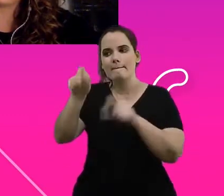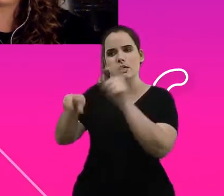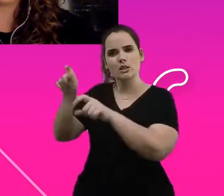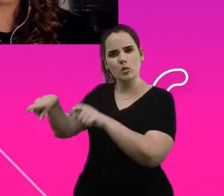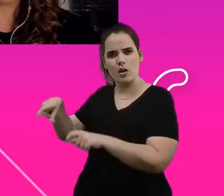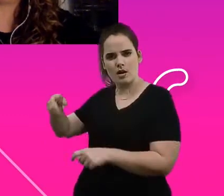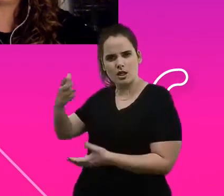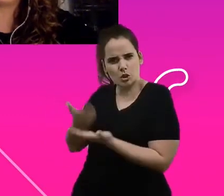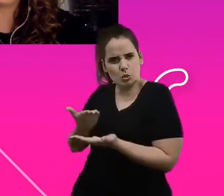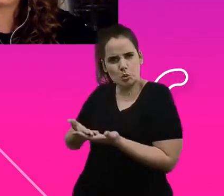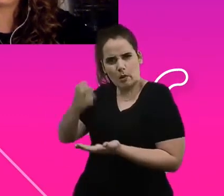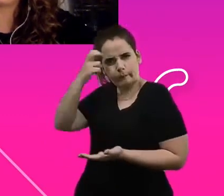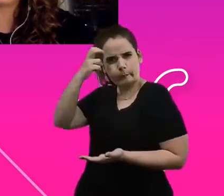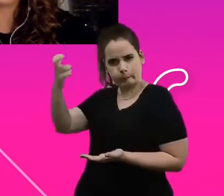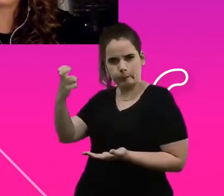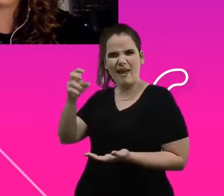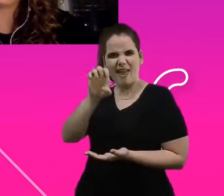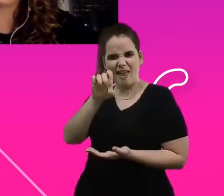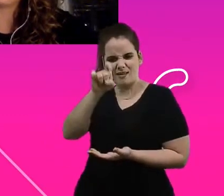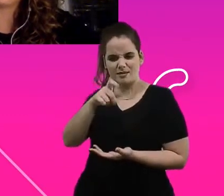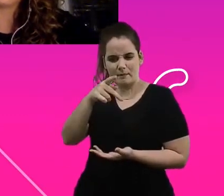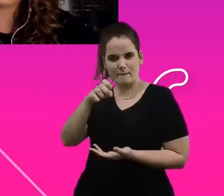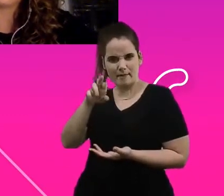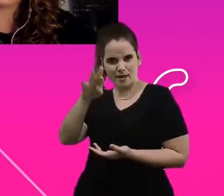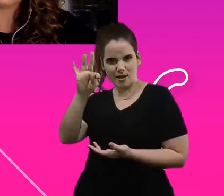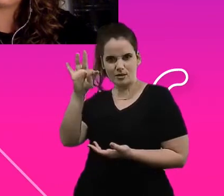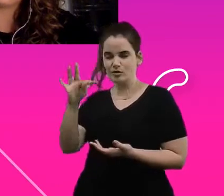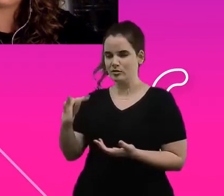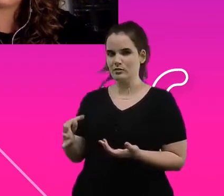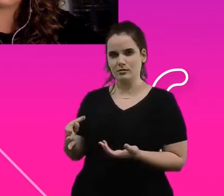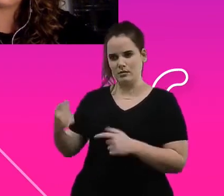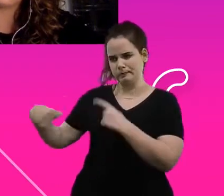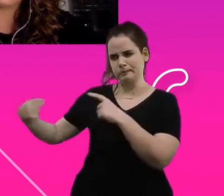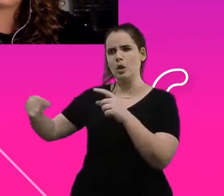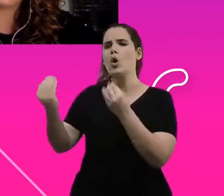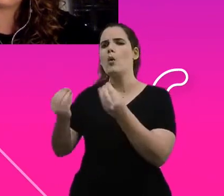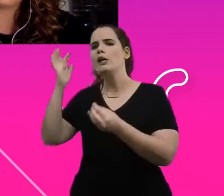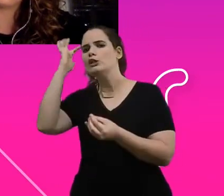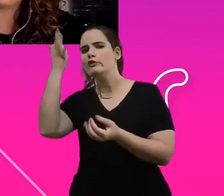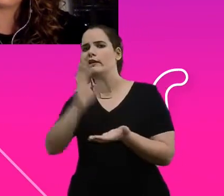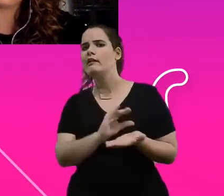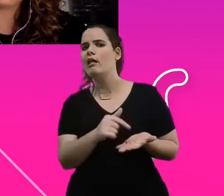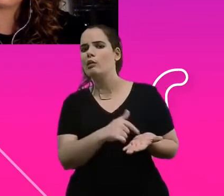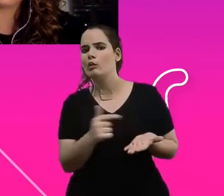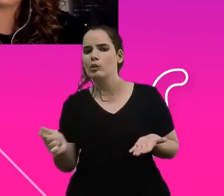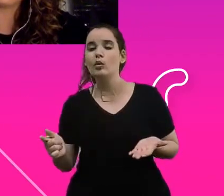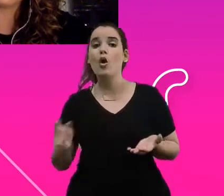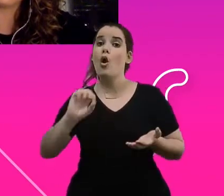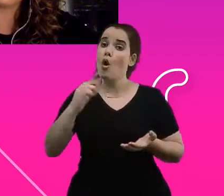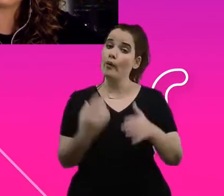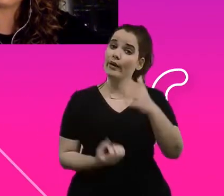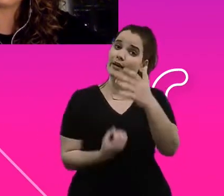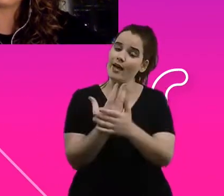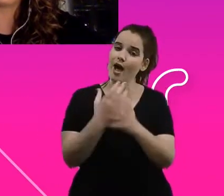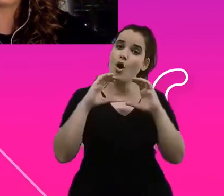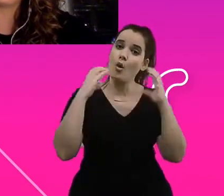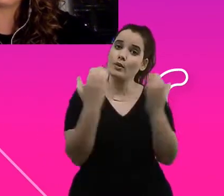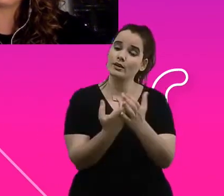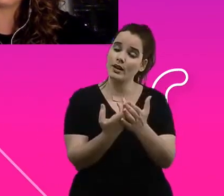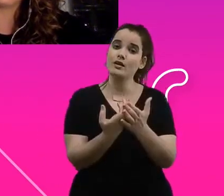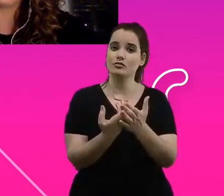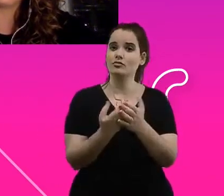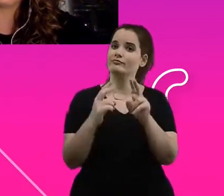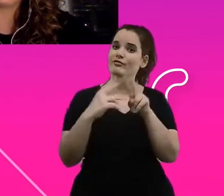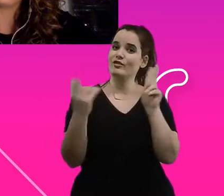ser resolvidas nesta década, ou então criando comunidades online, que foi o caso da Data Science for Social